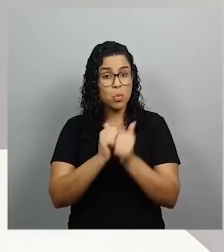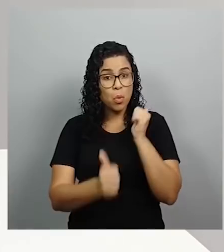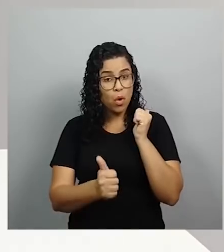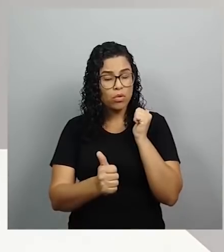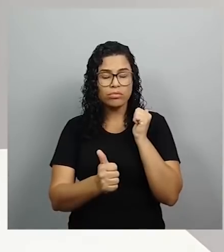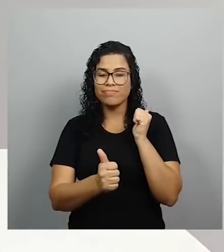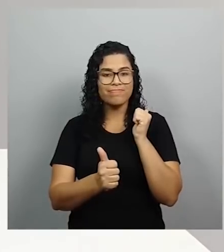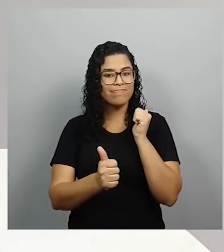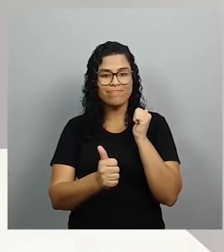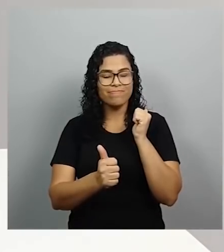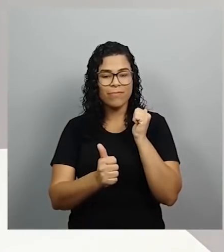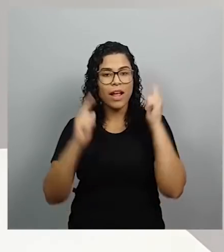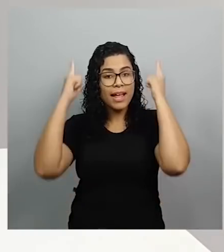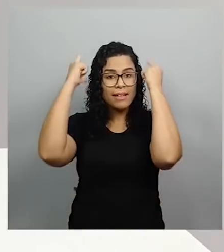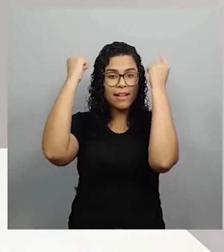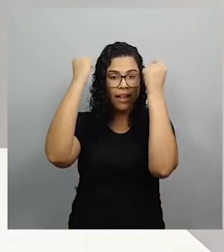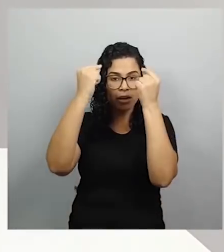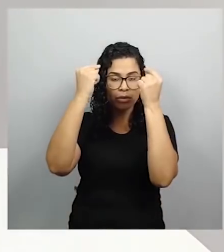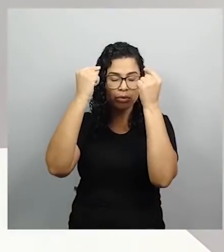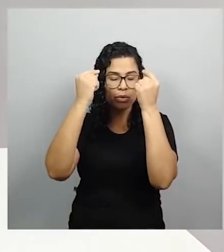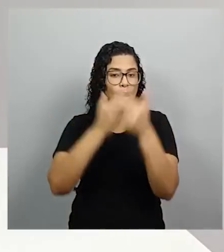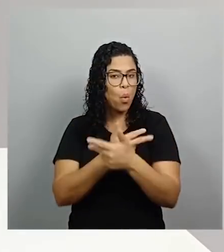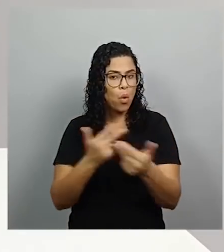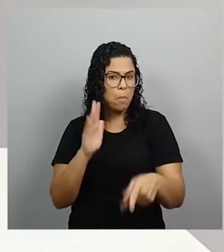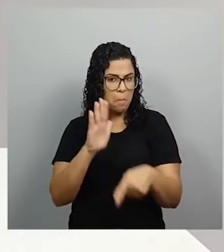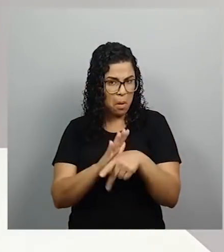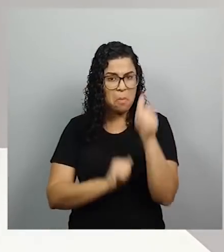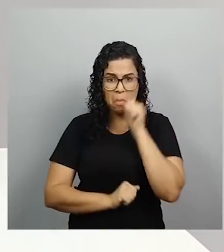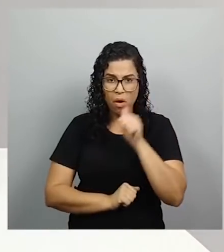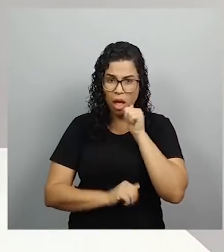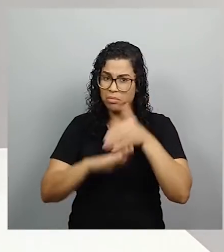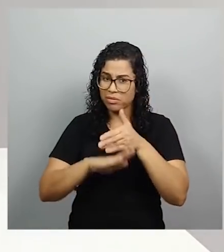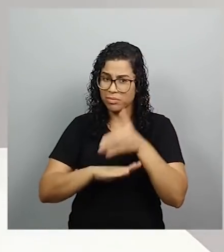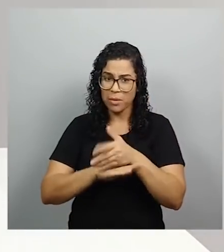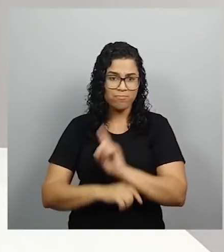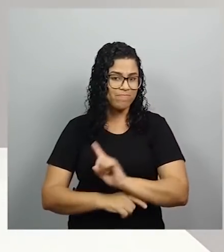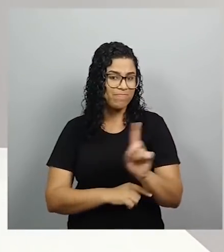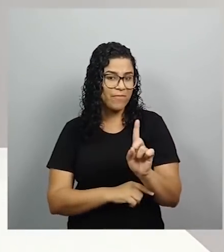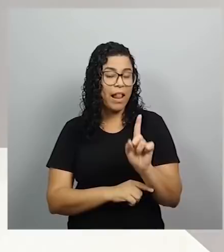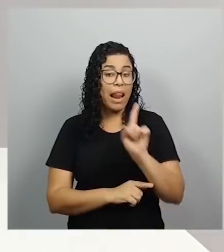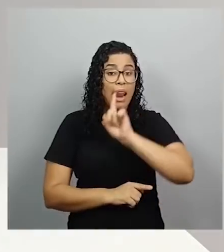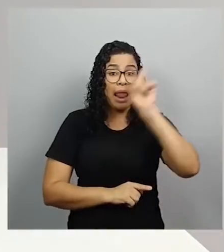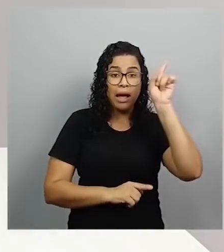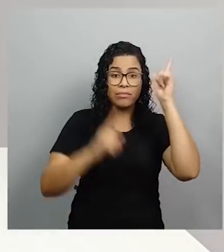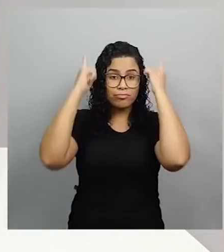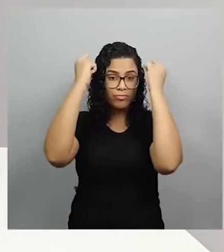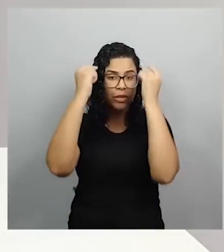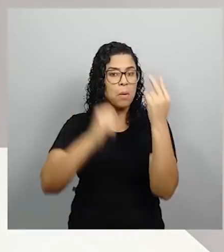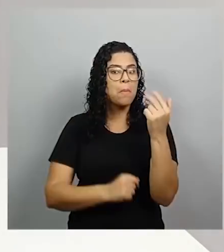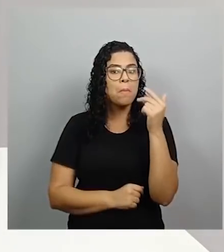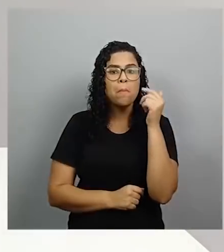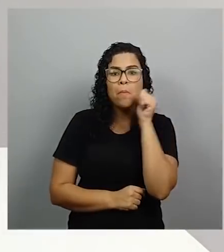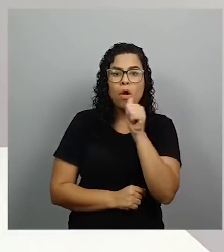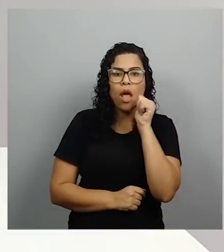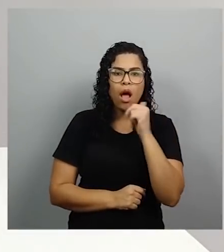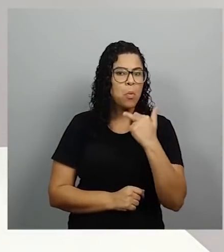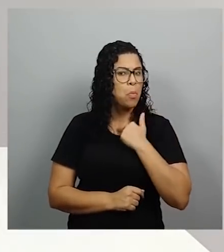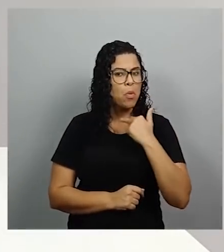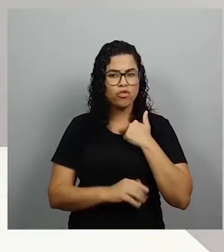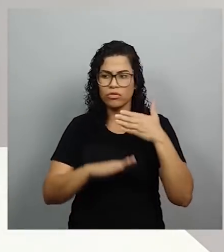era considerado pelos gregos como sendo coisa de mulher. Em Atenas, as mulheres não podiam competir e